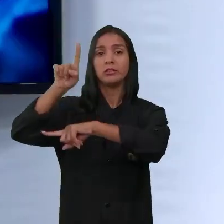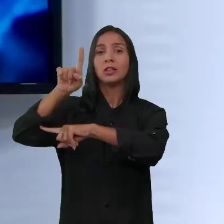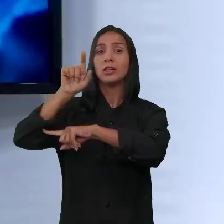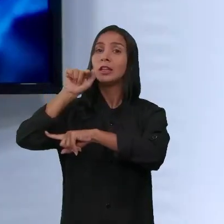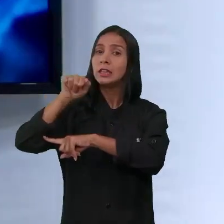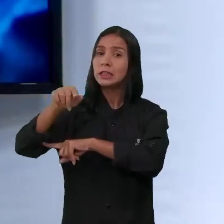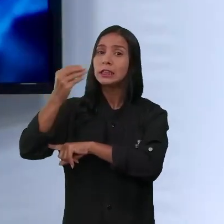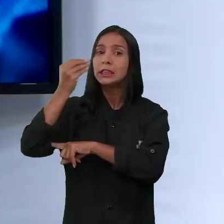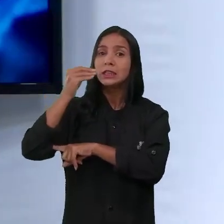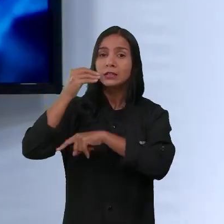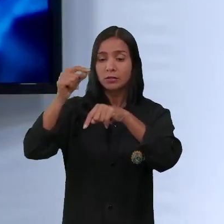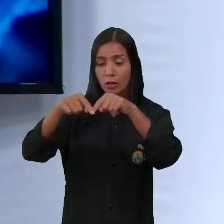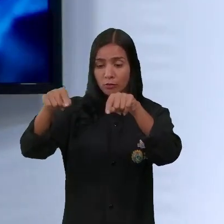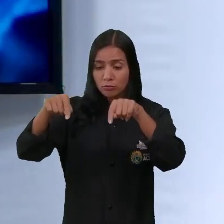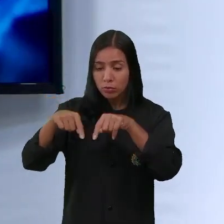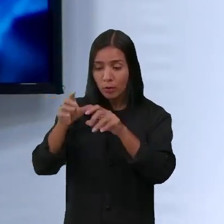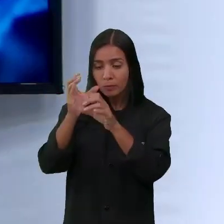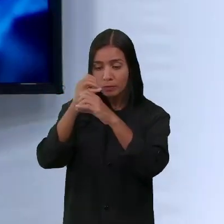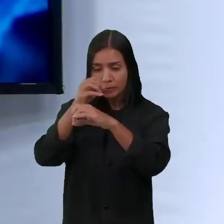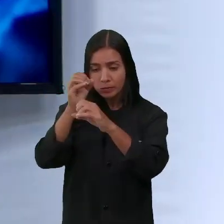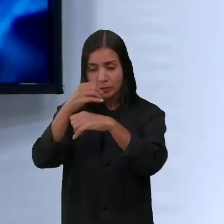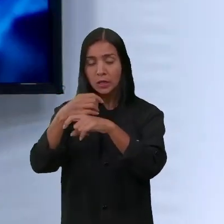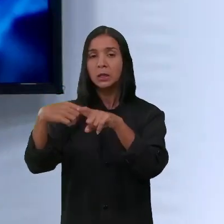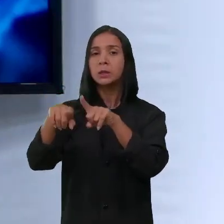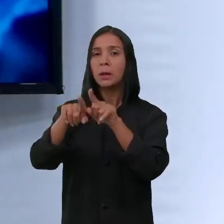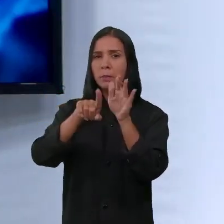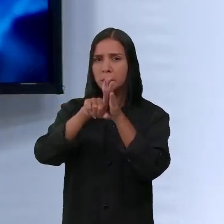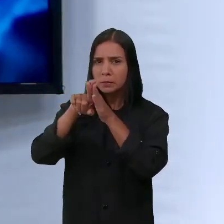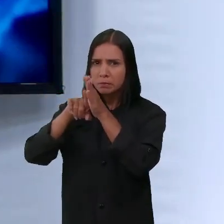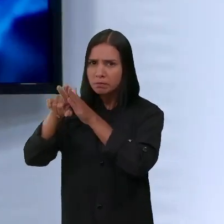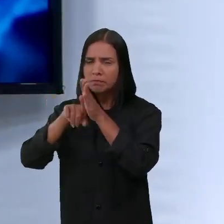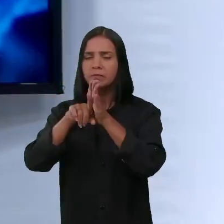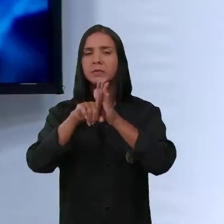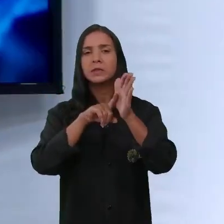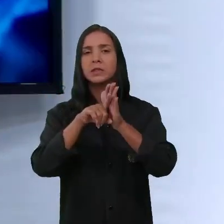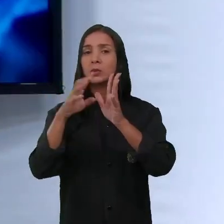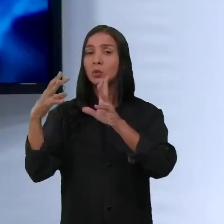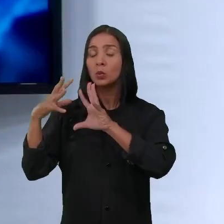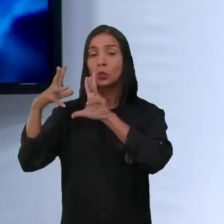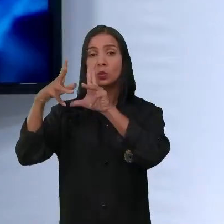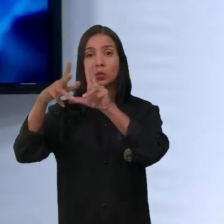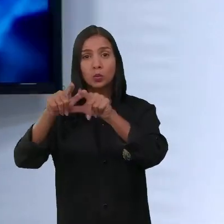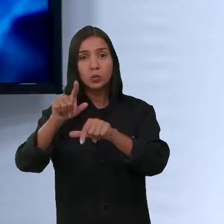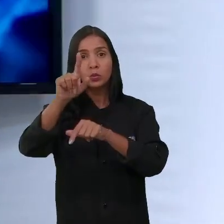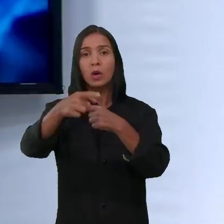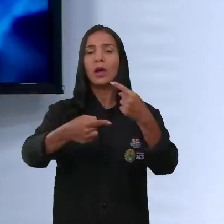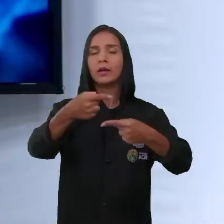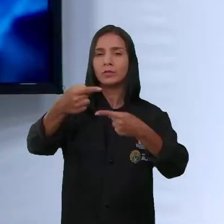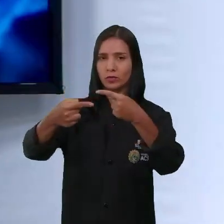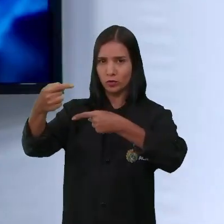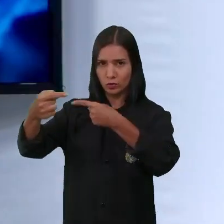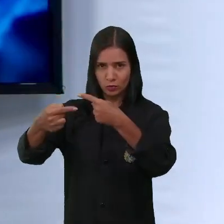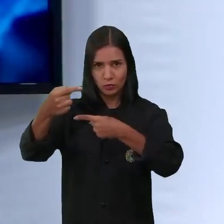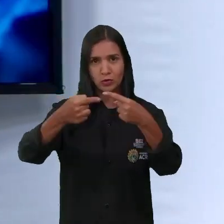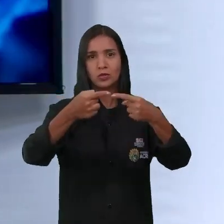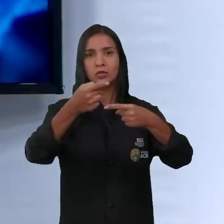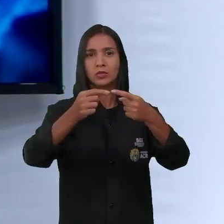laboratório, com seus estudos, tudo isso também vem sendo desencadeado